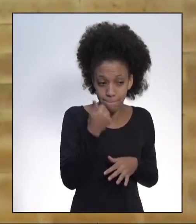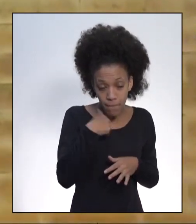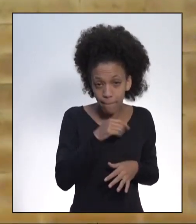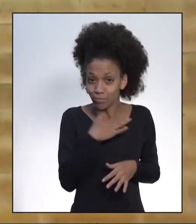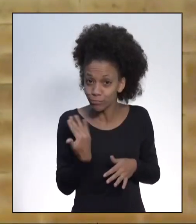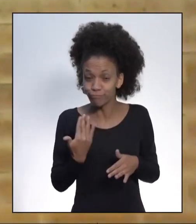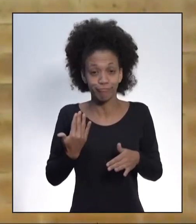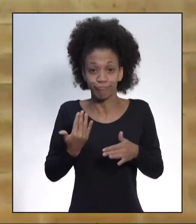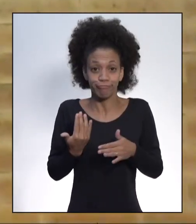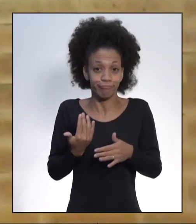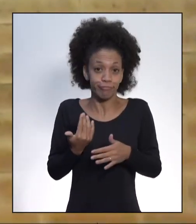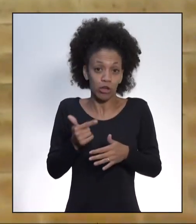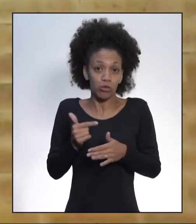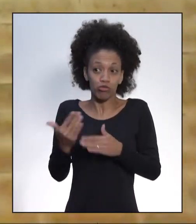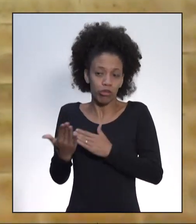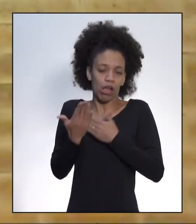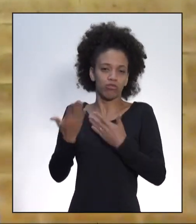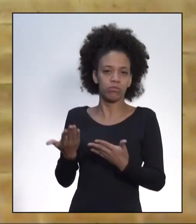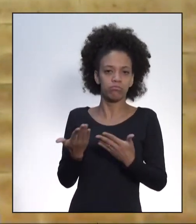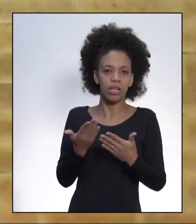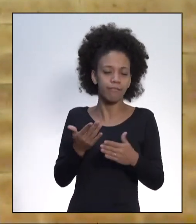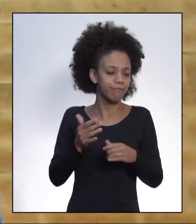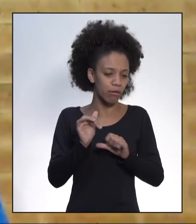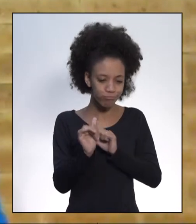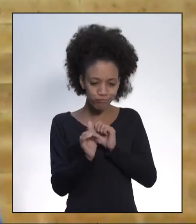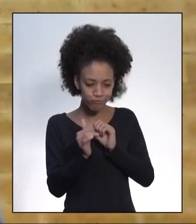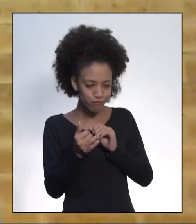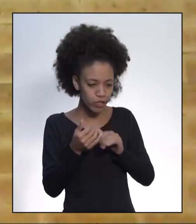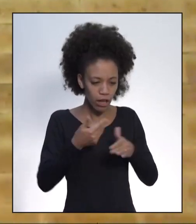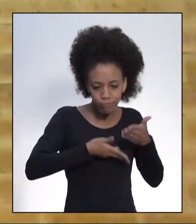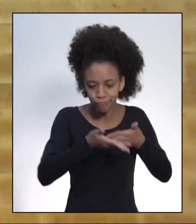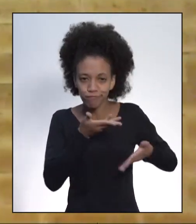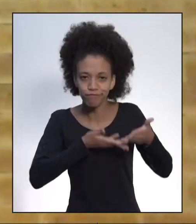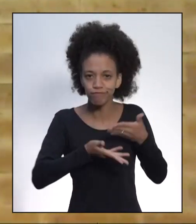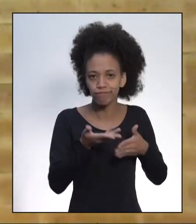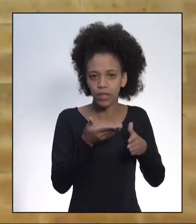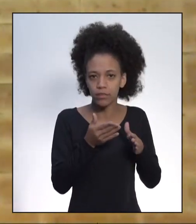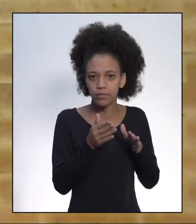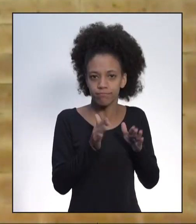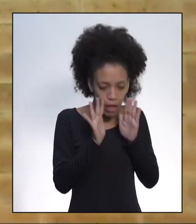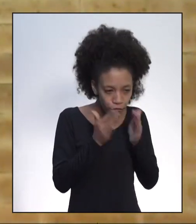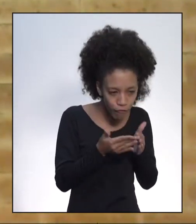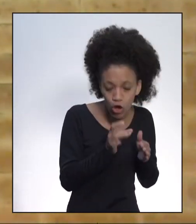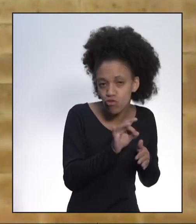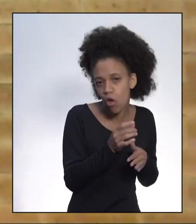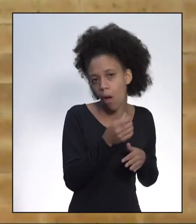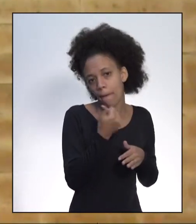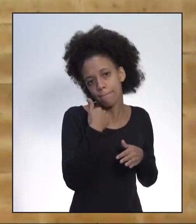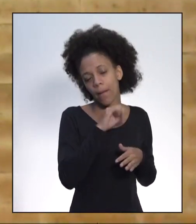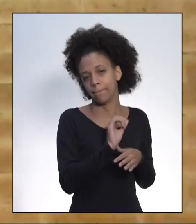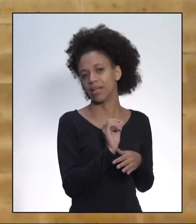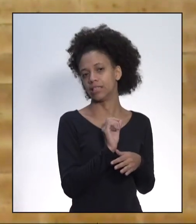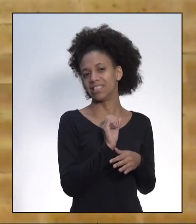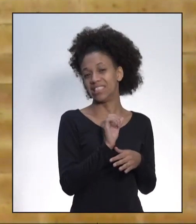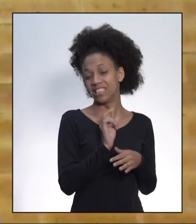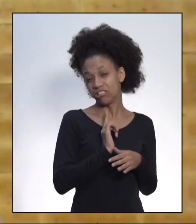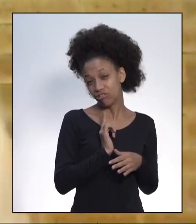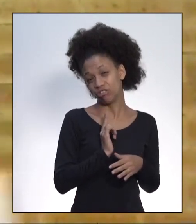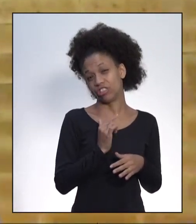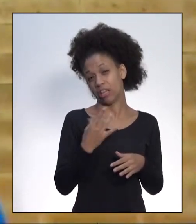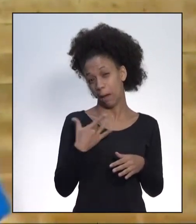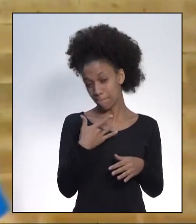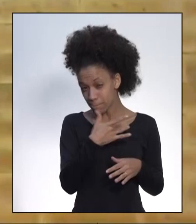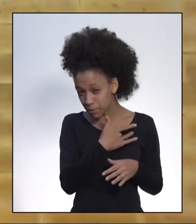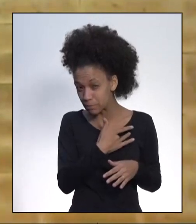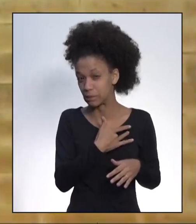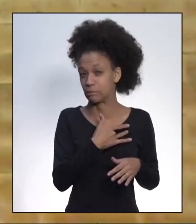era nós ali, a gente tinha que se virar com o que a gente tinha. Em cima disso, minha mãe ainda tinha alguns problemas de saúde que impediam ela